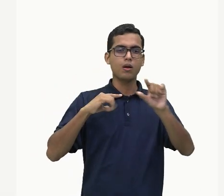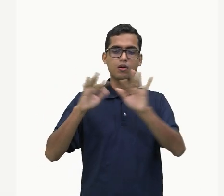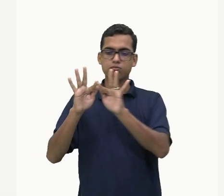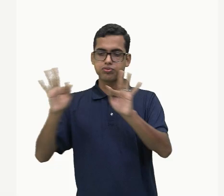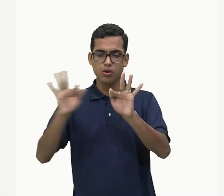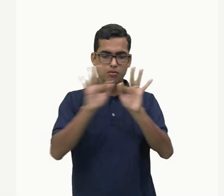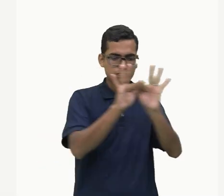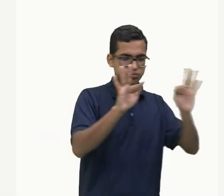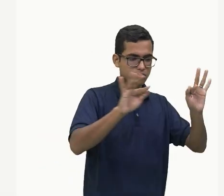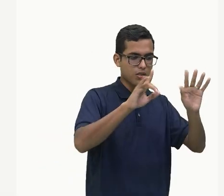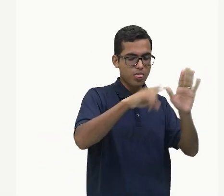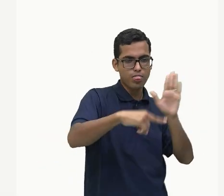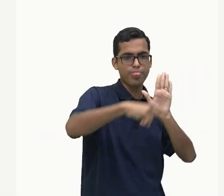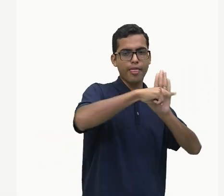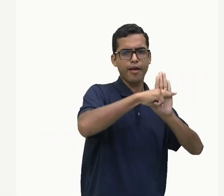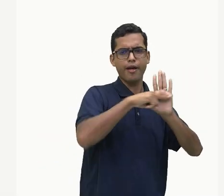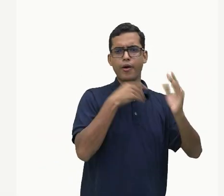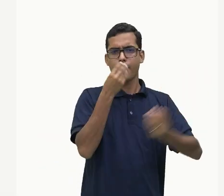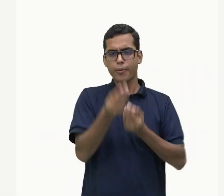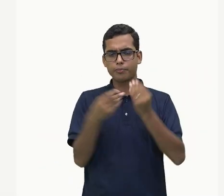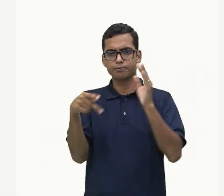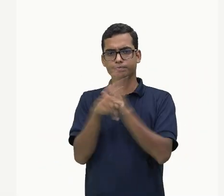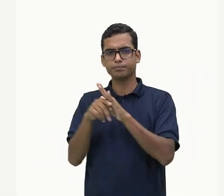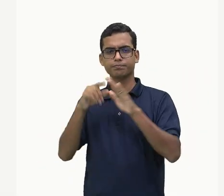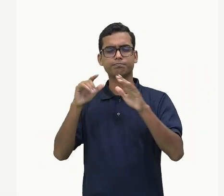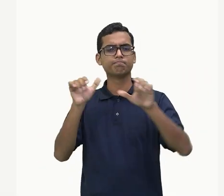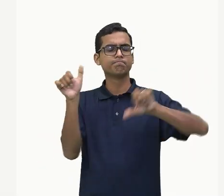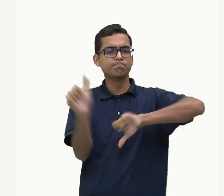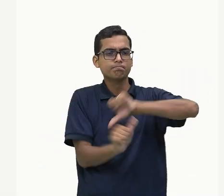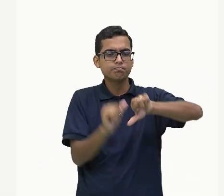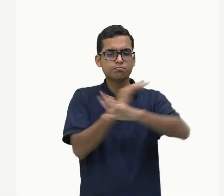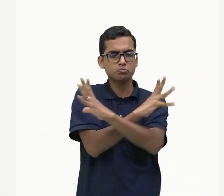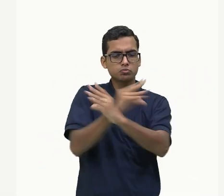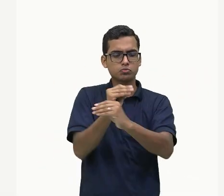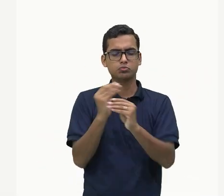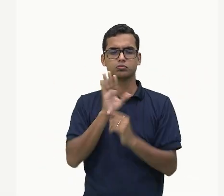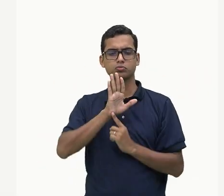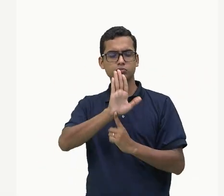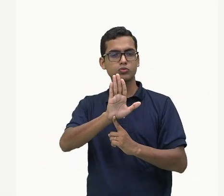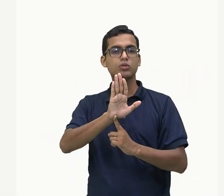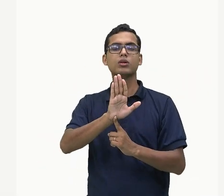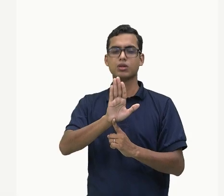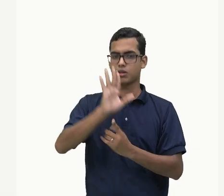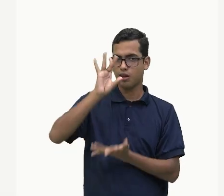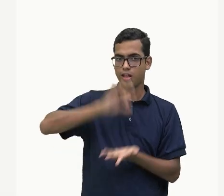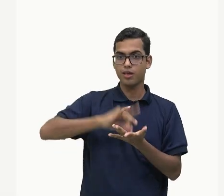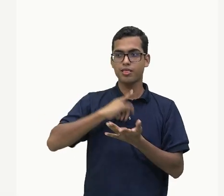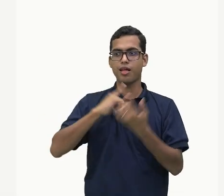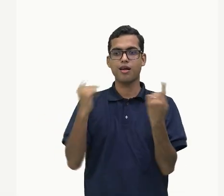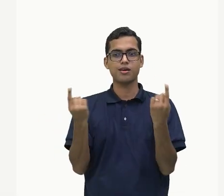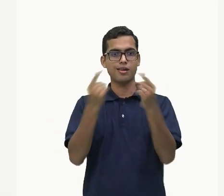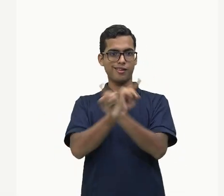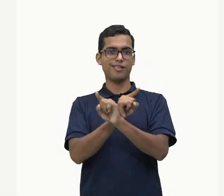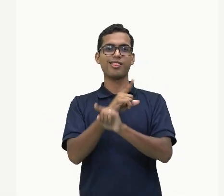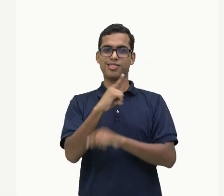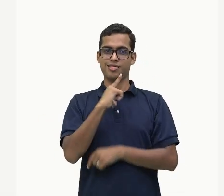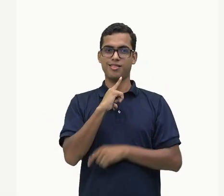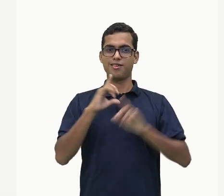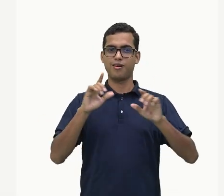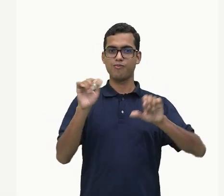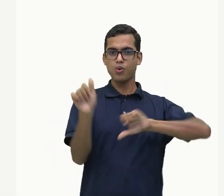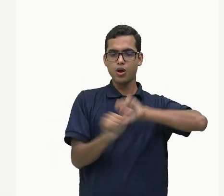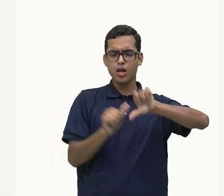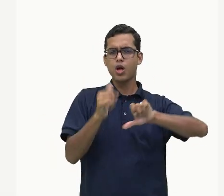ela é justificada pelo uso de uma conjunção que vai demonstrar, então, essa diversidade em relação ao que está